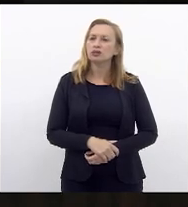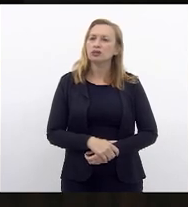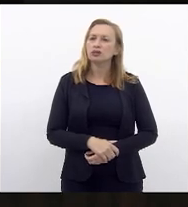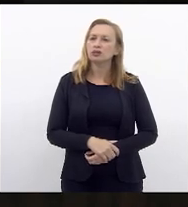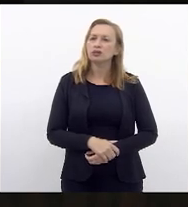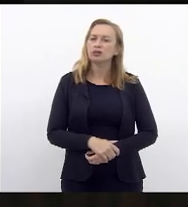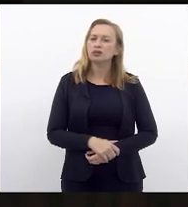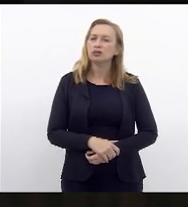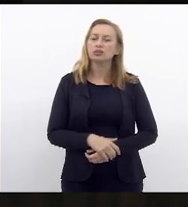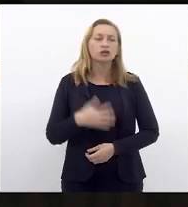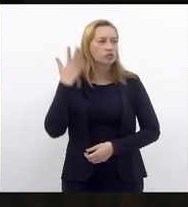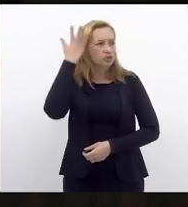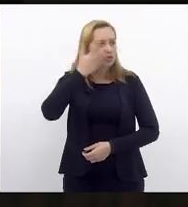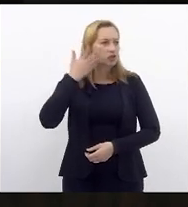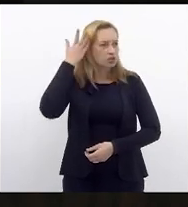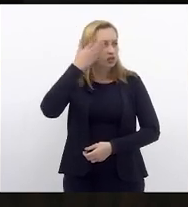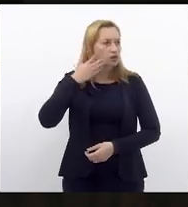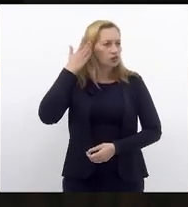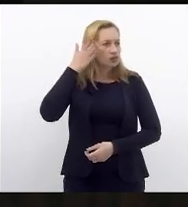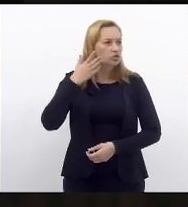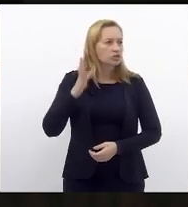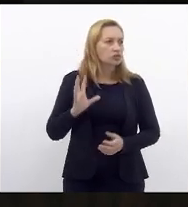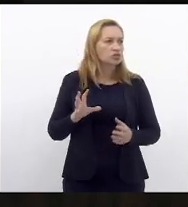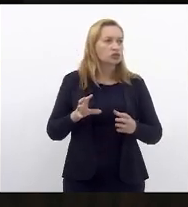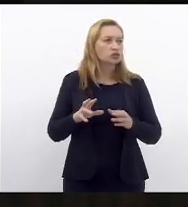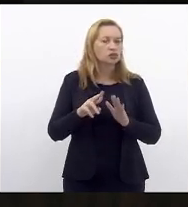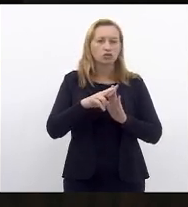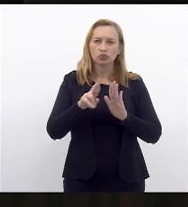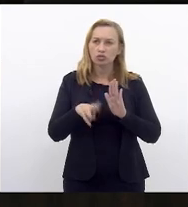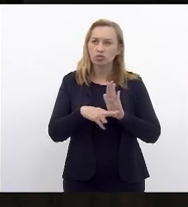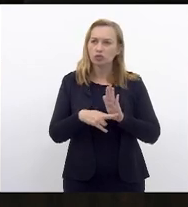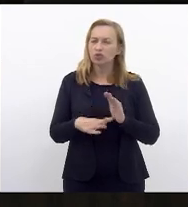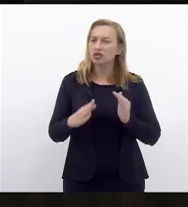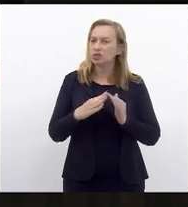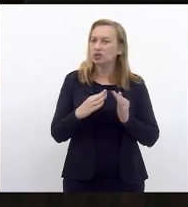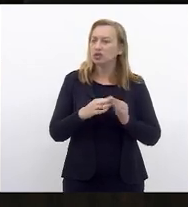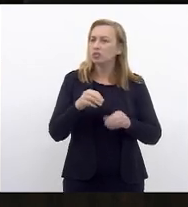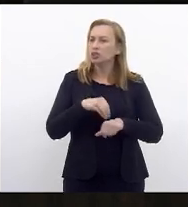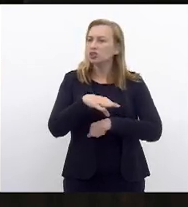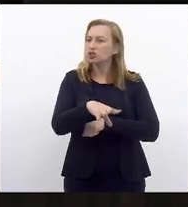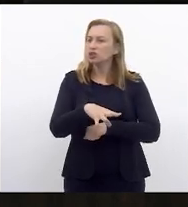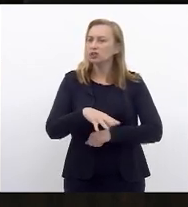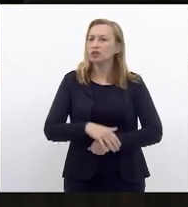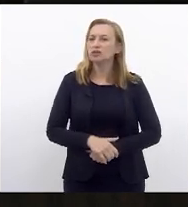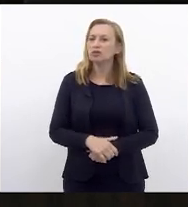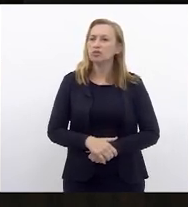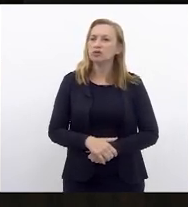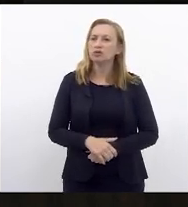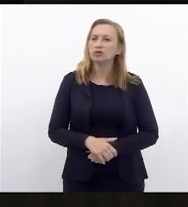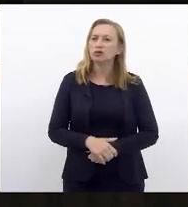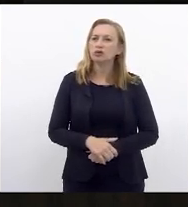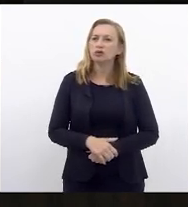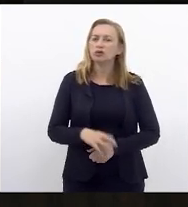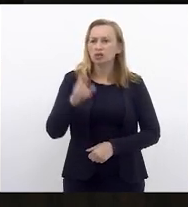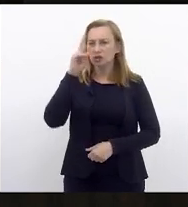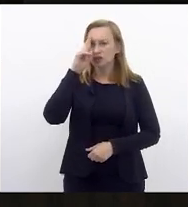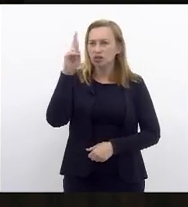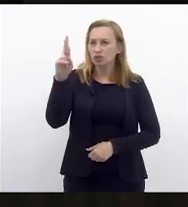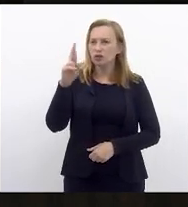da íntegra da mensagem do parecer da Comissão de Normas Internas para a indicação do